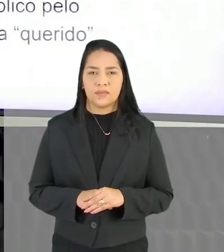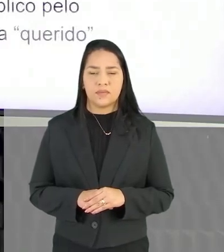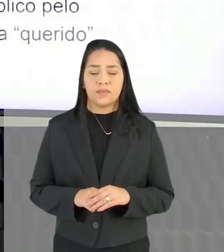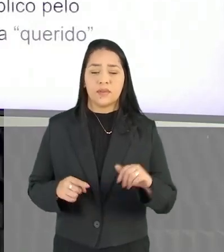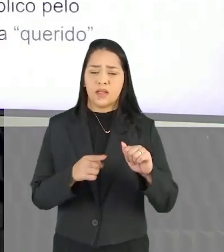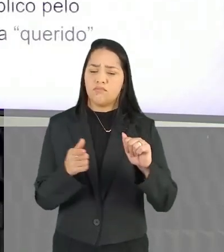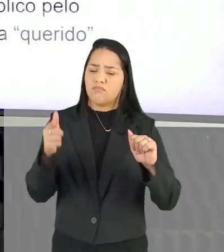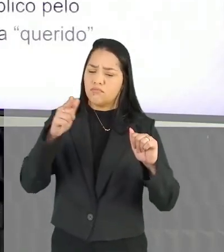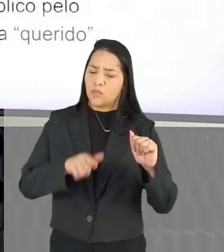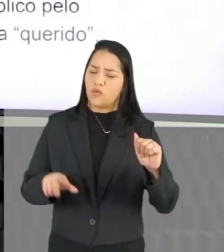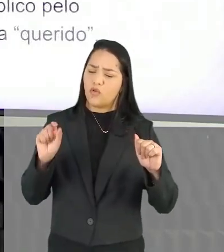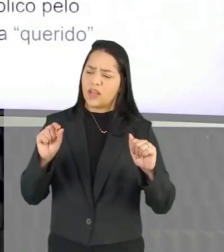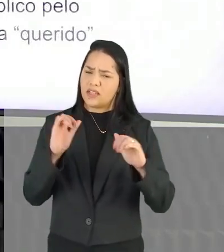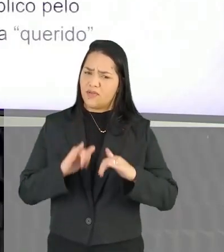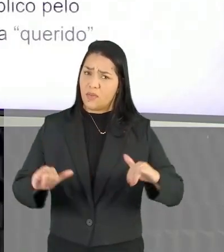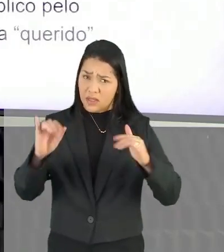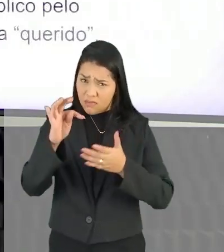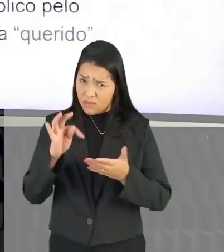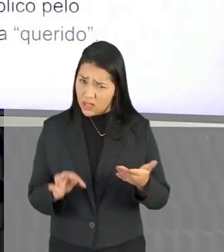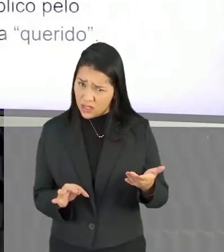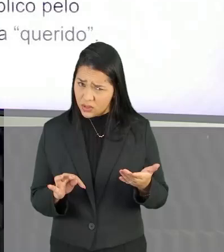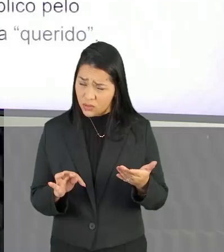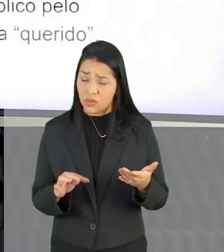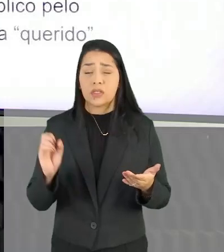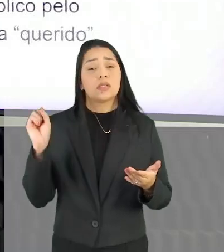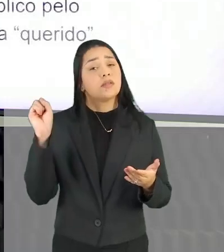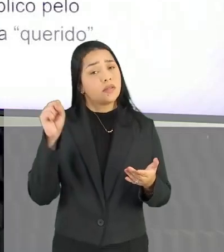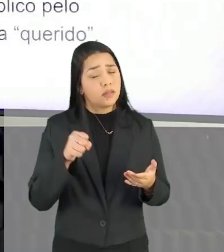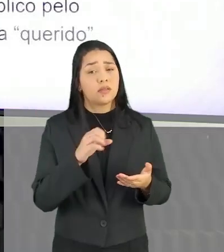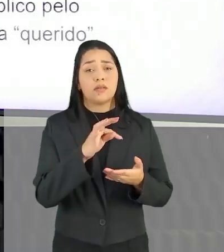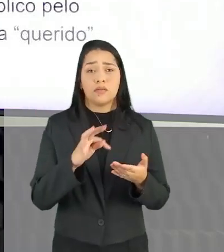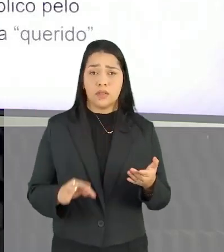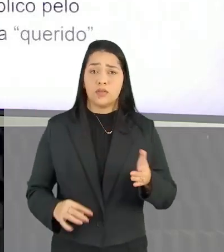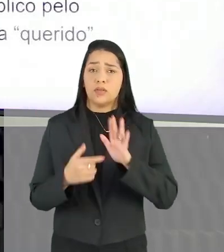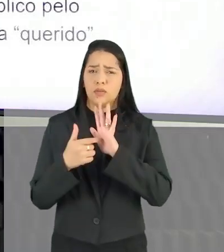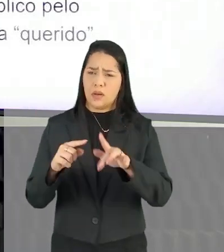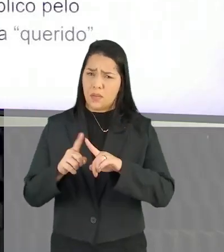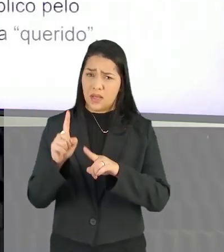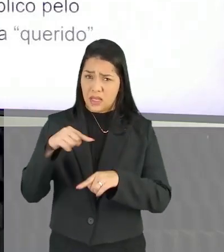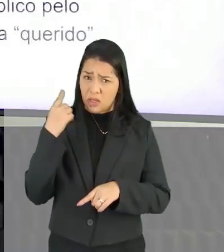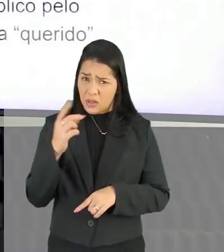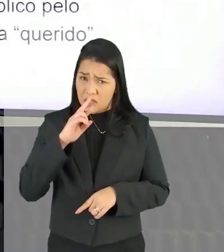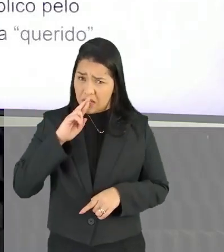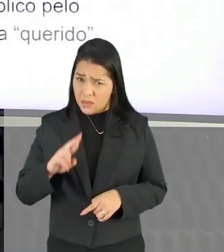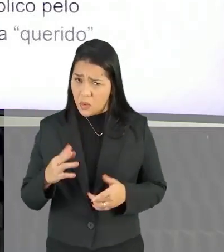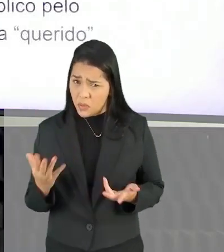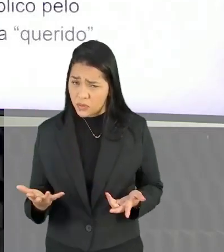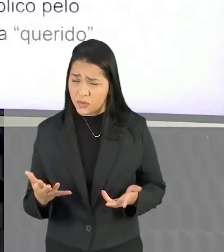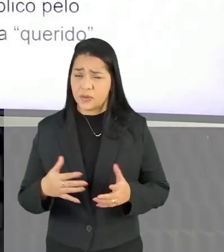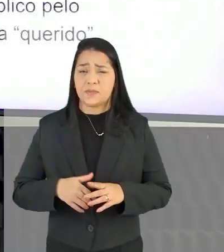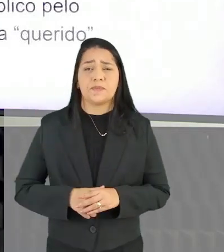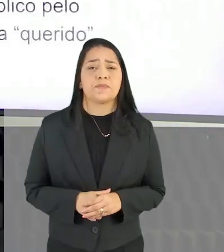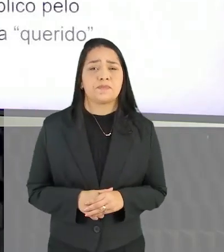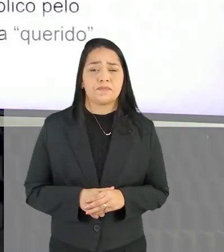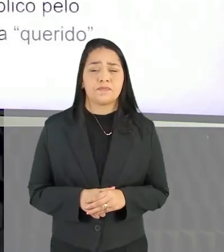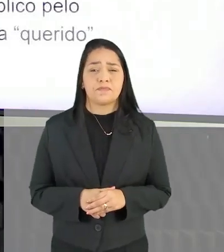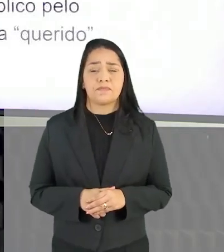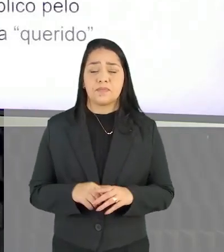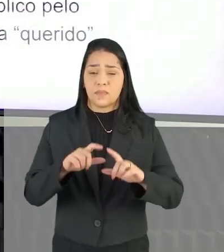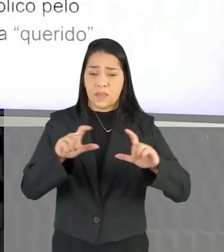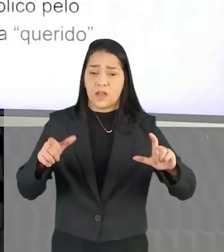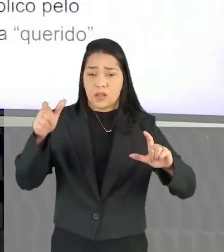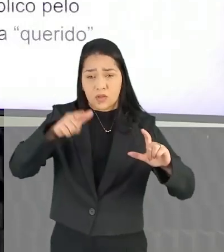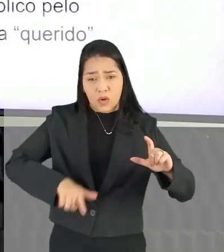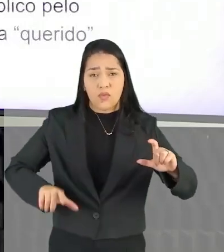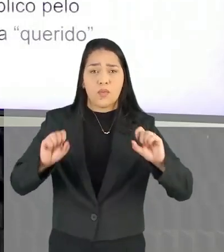Aí, mais uma vez, essa informação está no texto? Está no texto de forma explícita. Mas será que é o nosso gabarito? Olhar para o enunciado